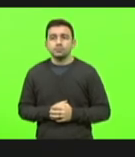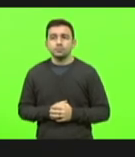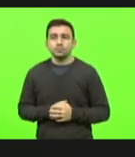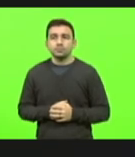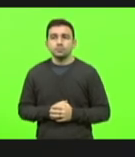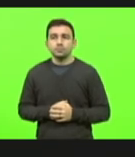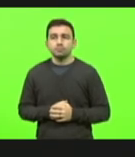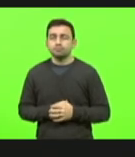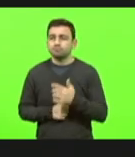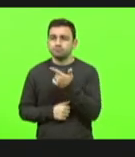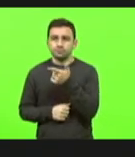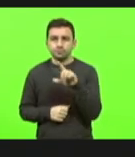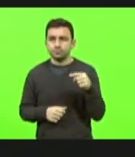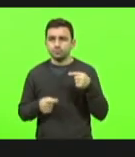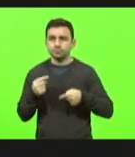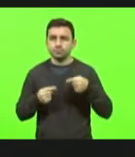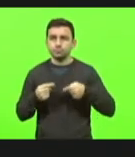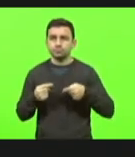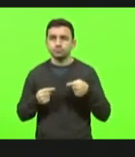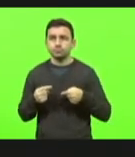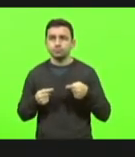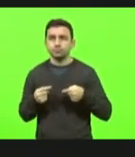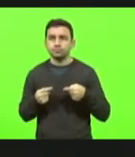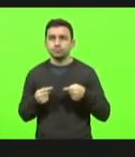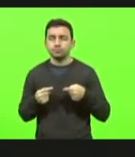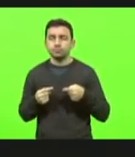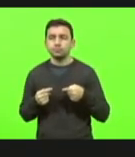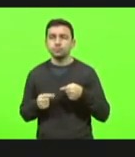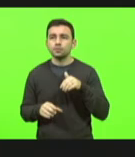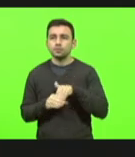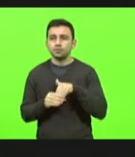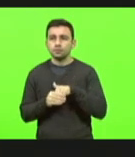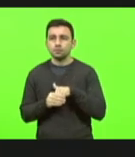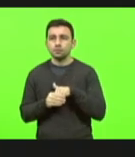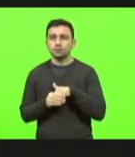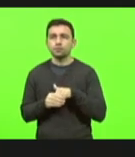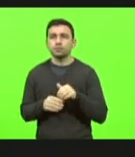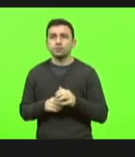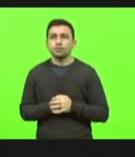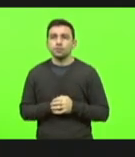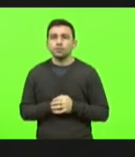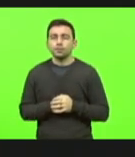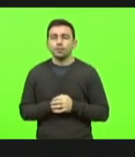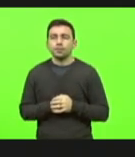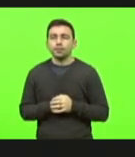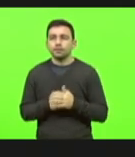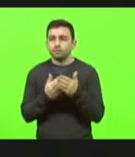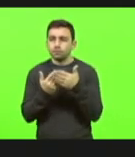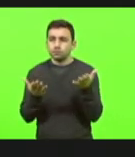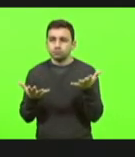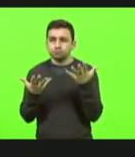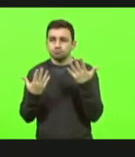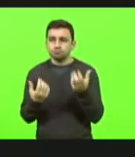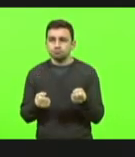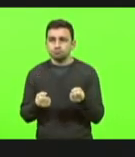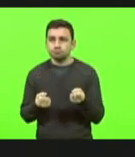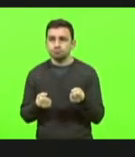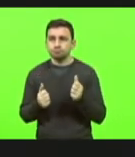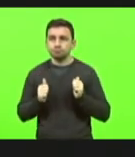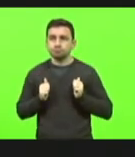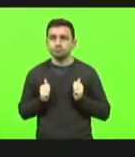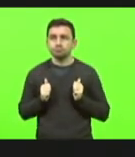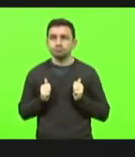Não havendo quem queira discutir, coloco em votação. Os que forem a favor, permaneçam como